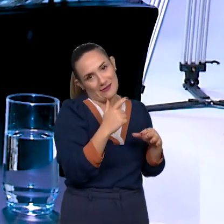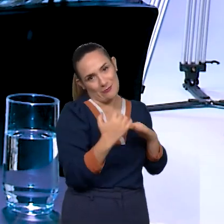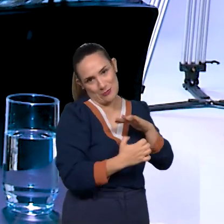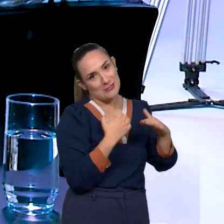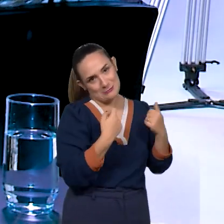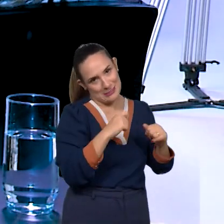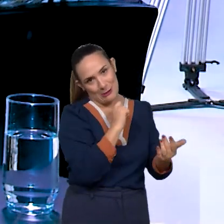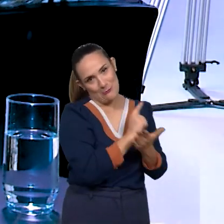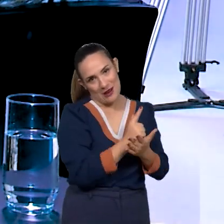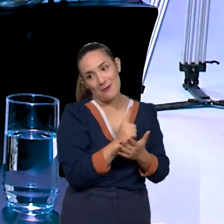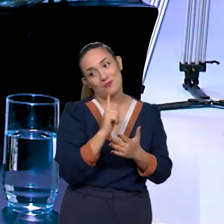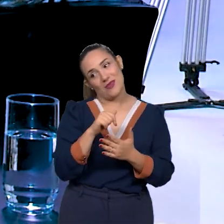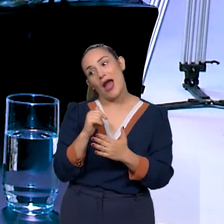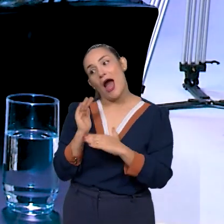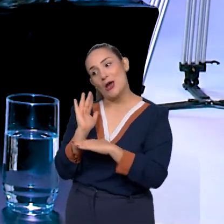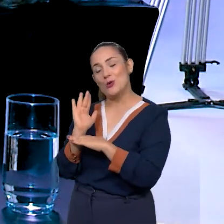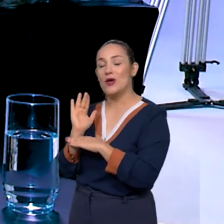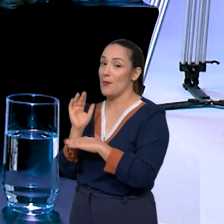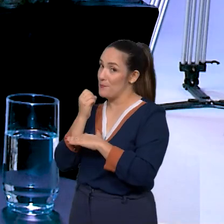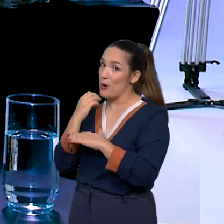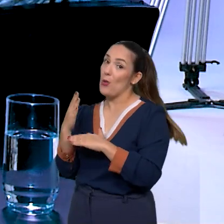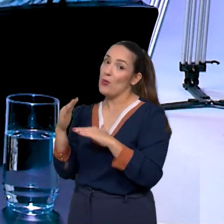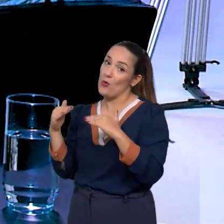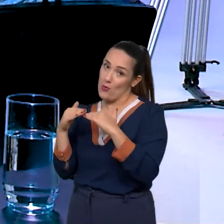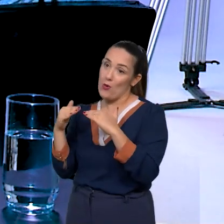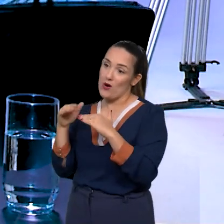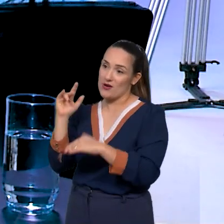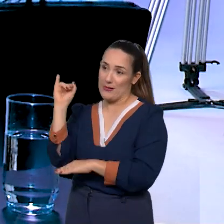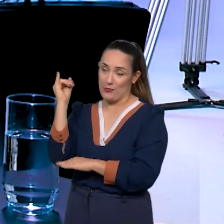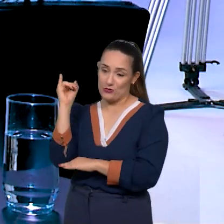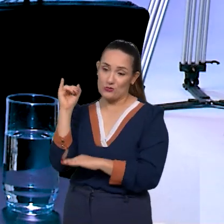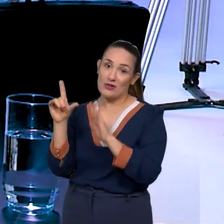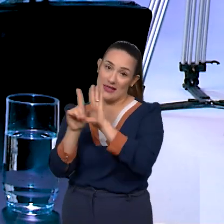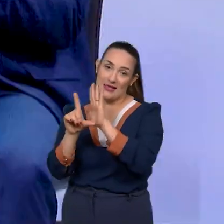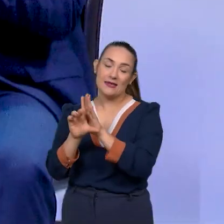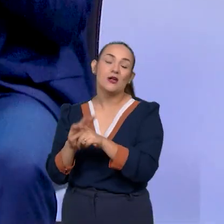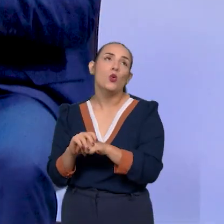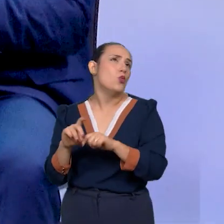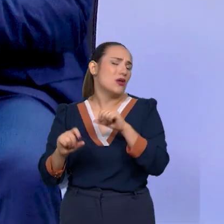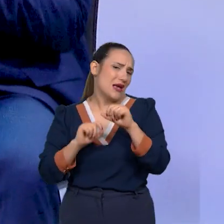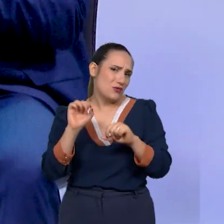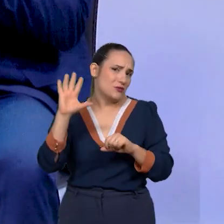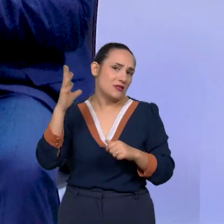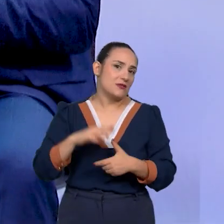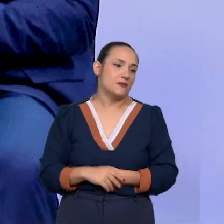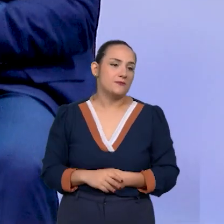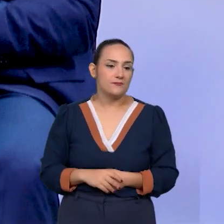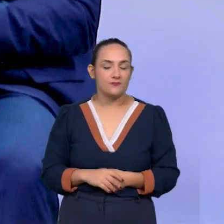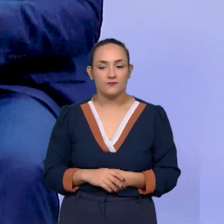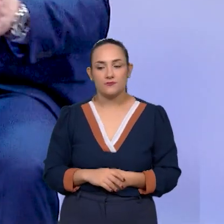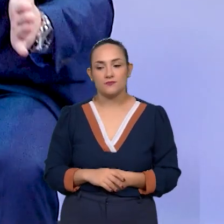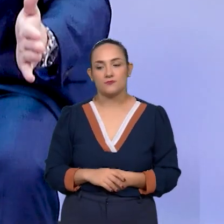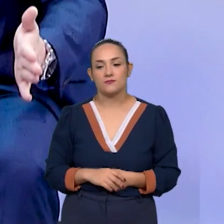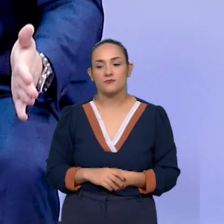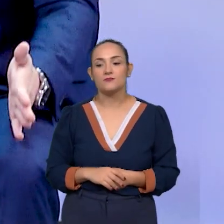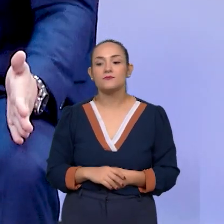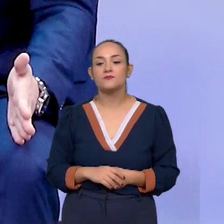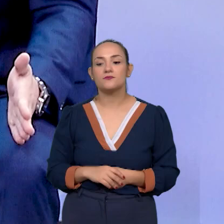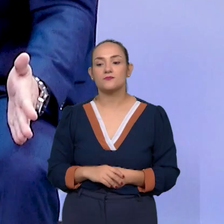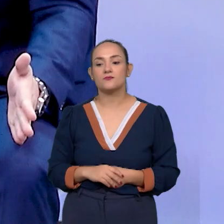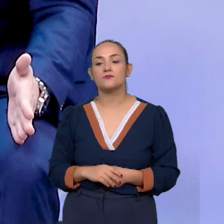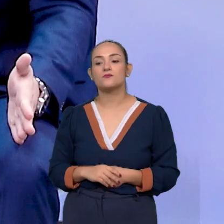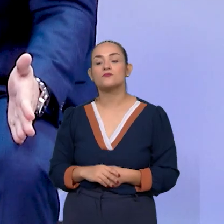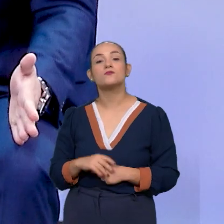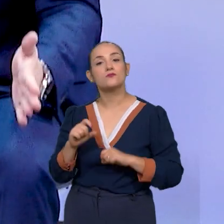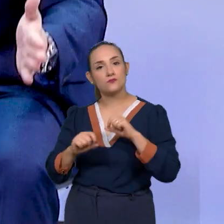contribuinte prejudicial a contribuinte O que é favorável ao fisco é contrário ao contribuinte e vice-versa né neste caso o que que vai ocorrer a partir